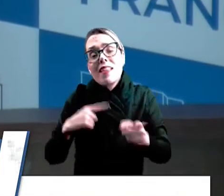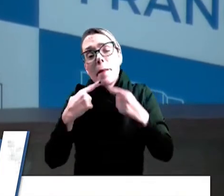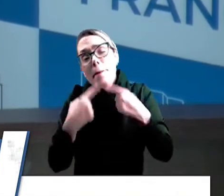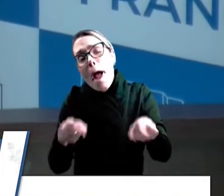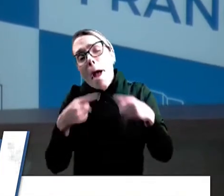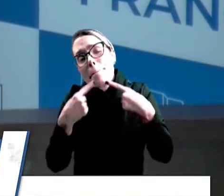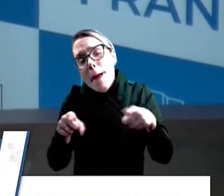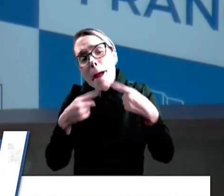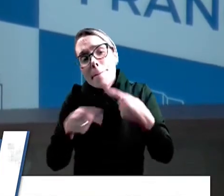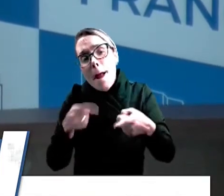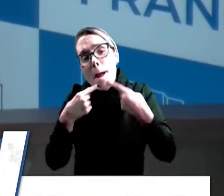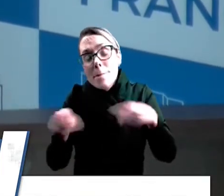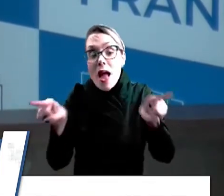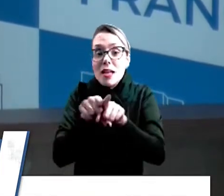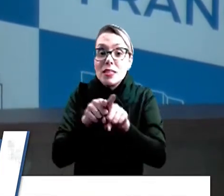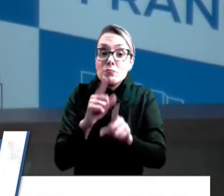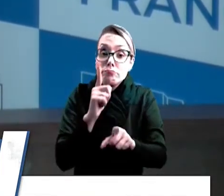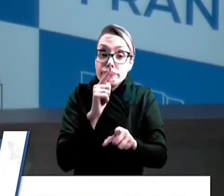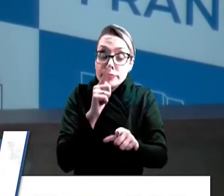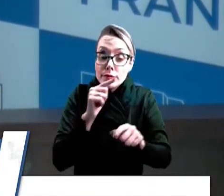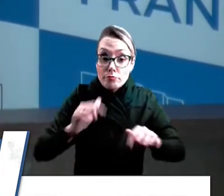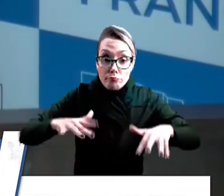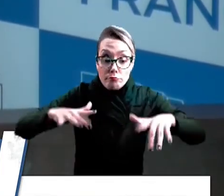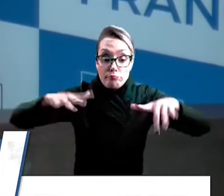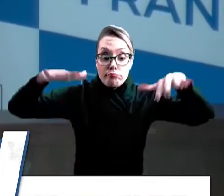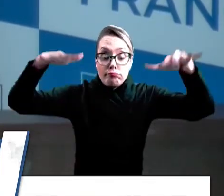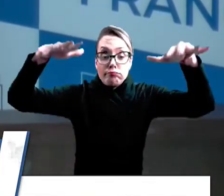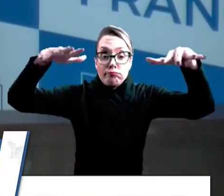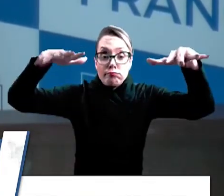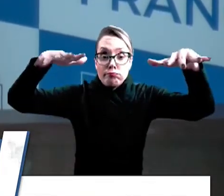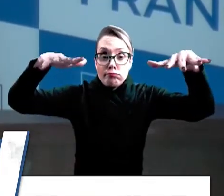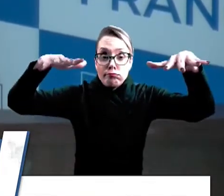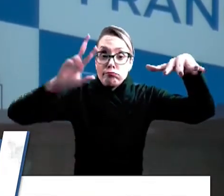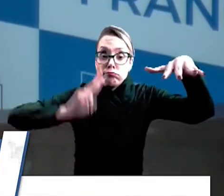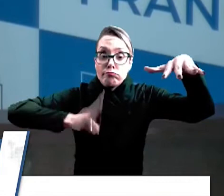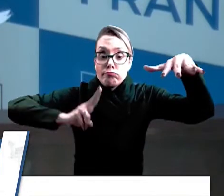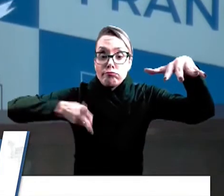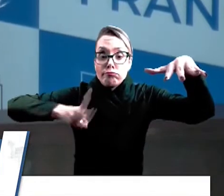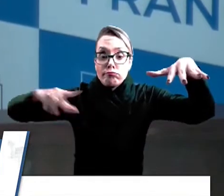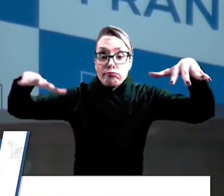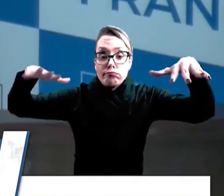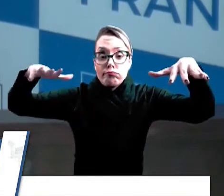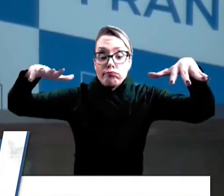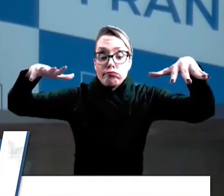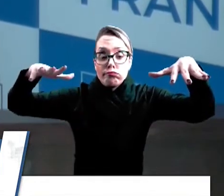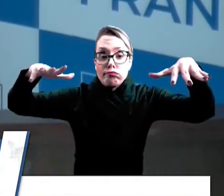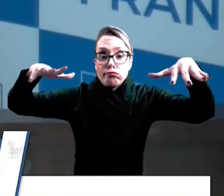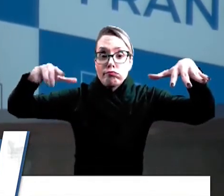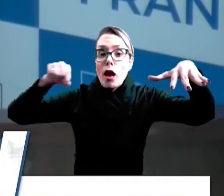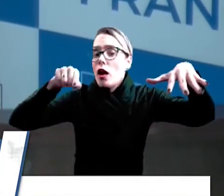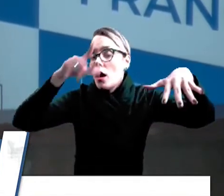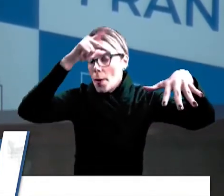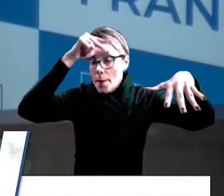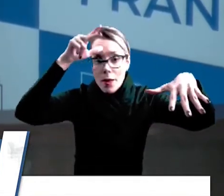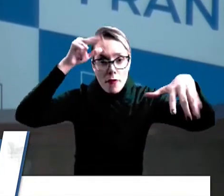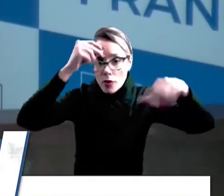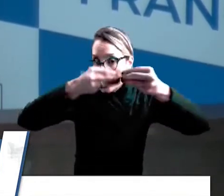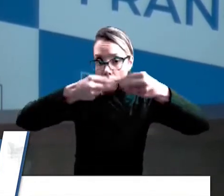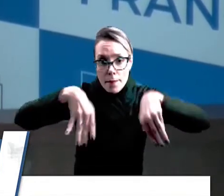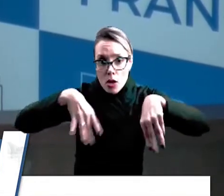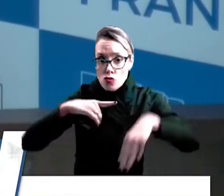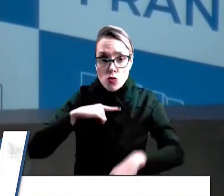de água, que a água não vai embora, o prejuízo para a prefeitura é muito grande, porque diariamente tem